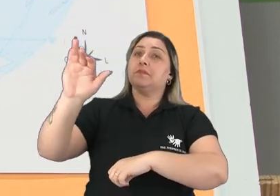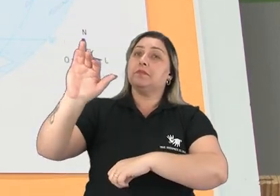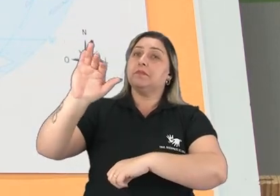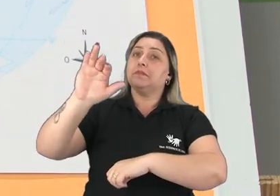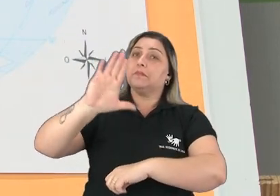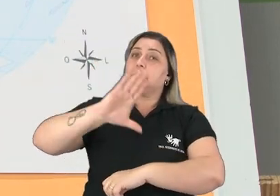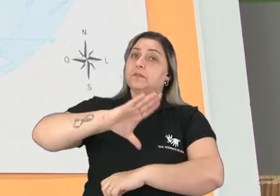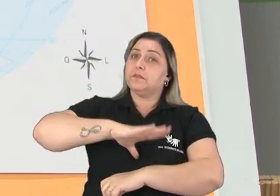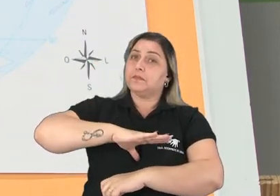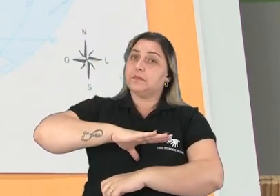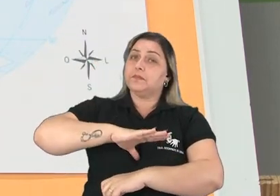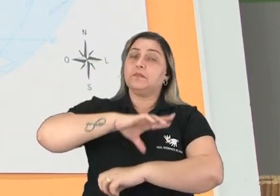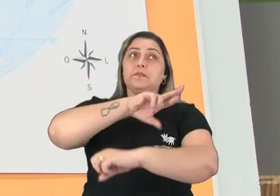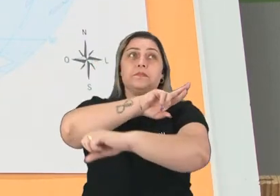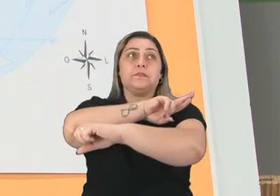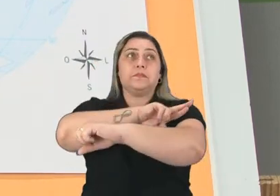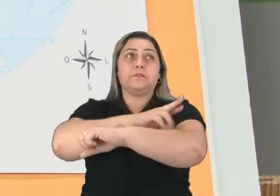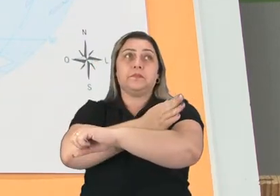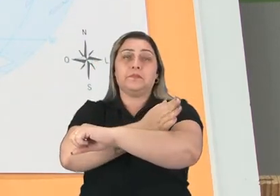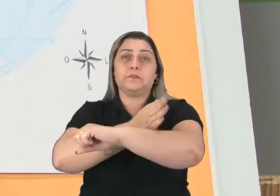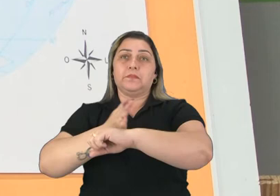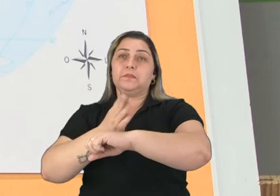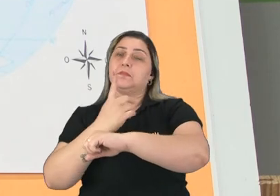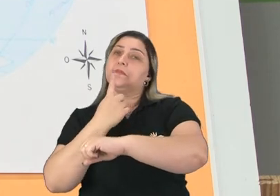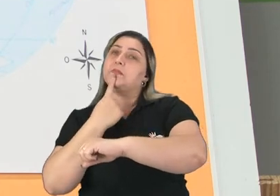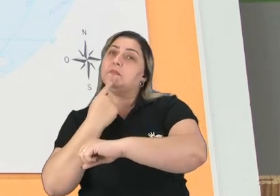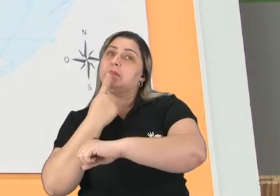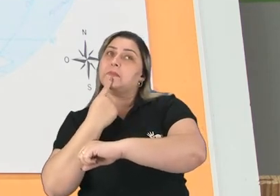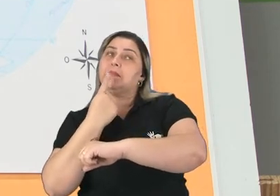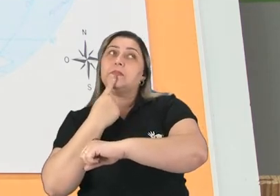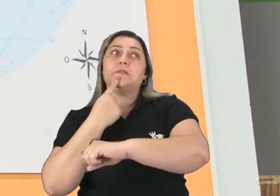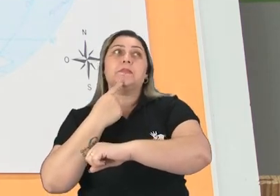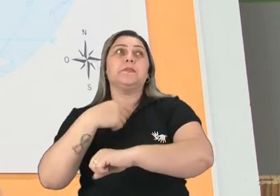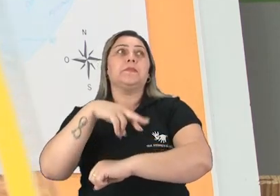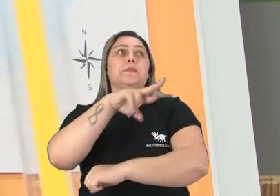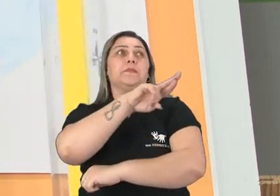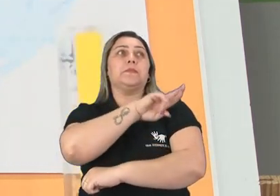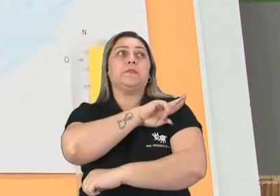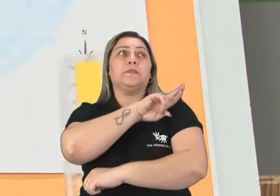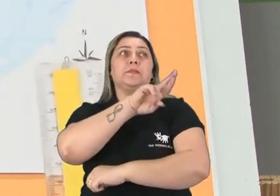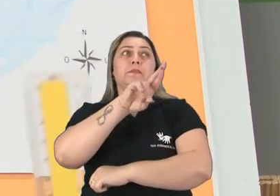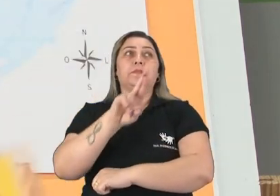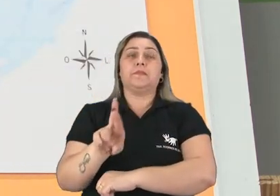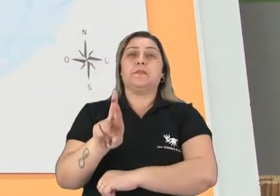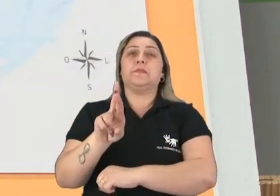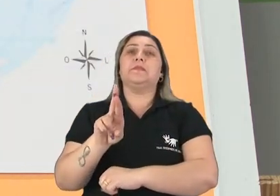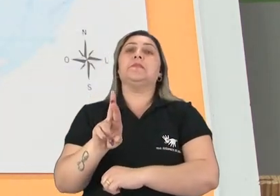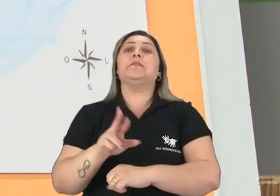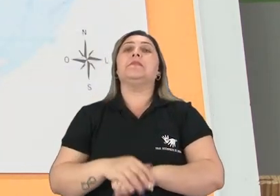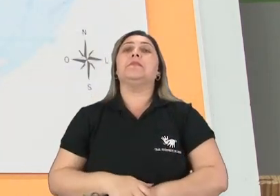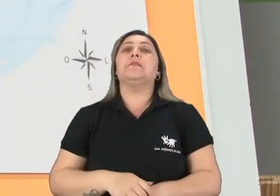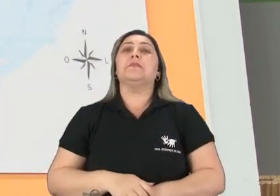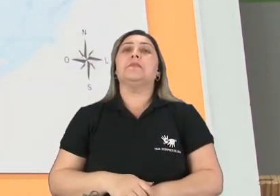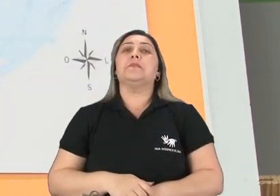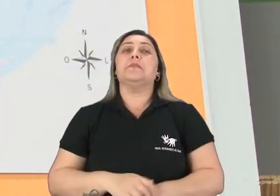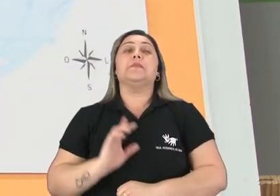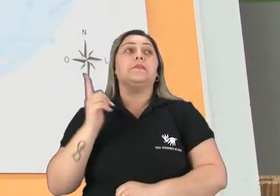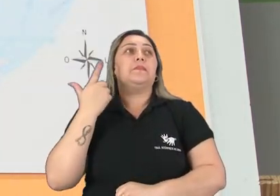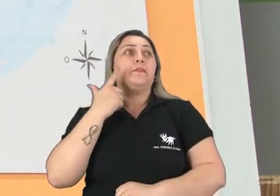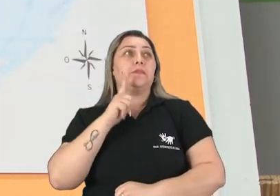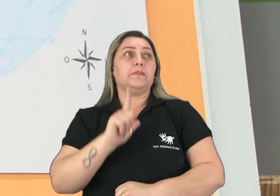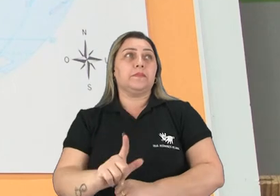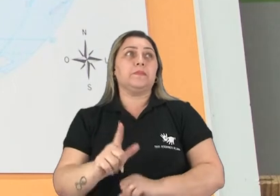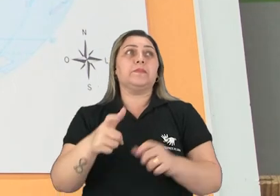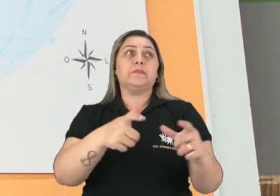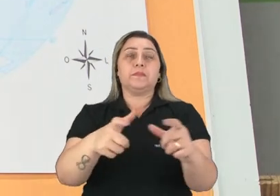Vejo aqui essa parte vermelha, está representando a cidade de Rio Branco. Então, aqui nós